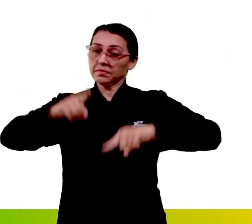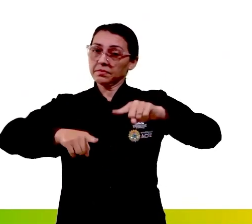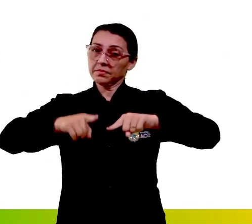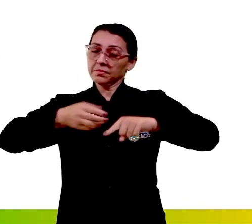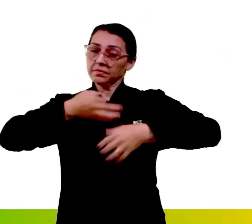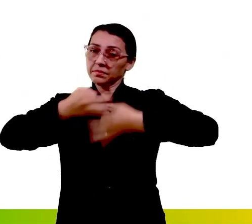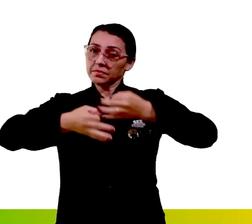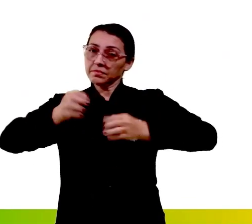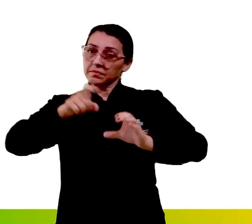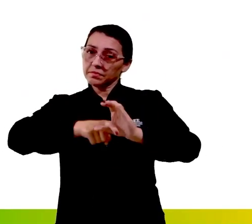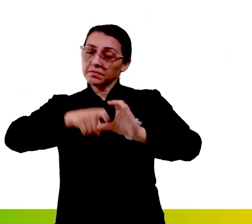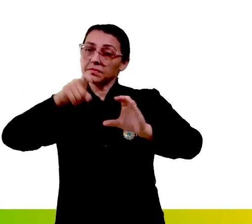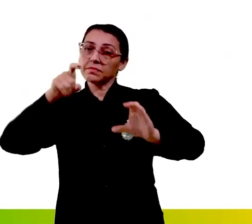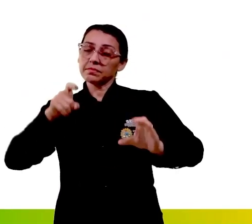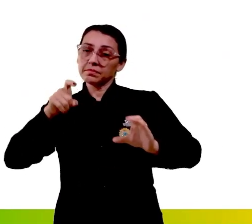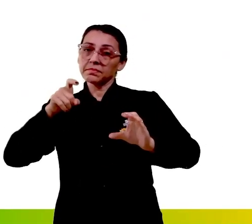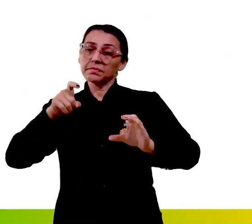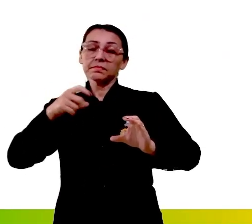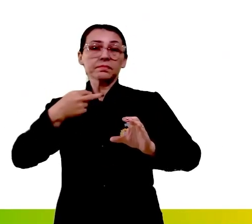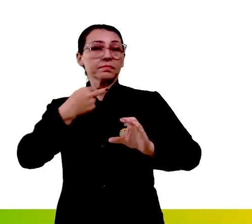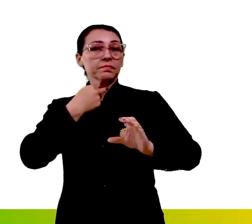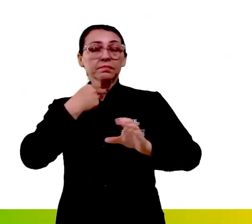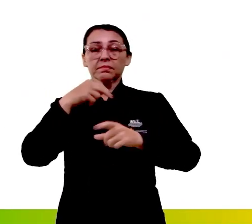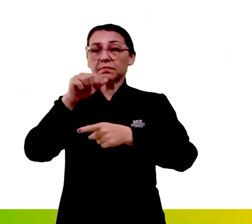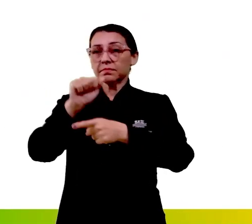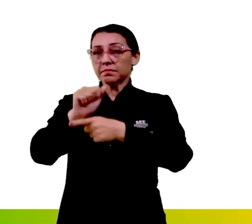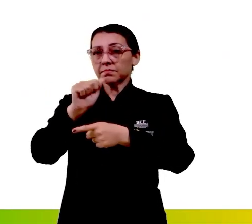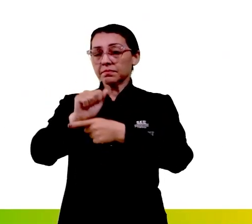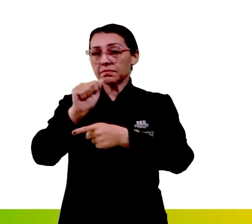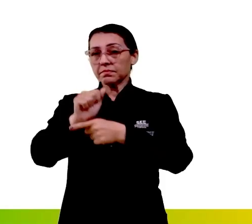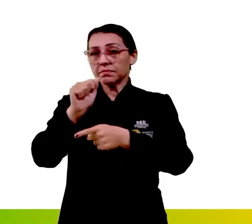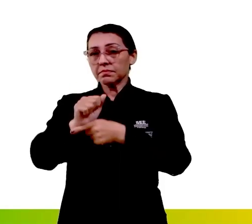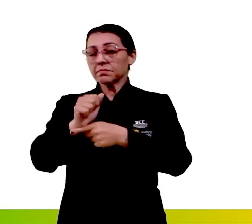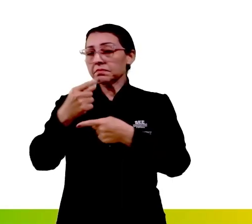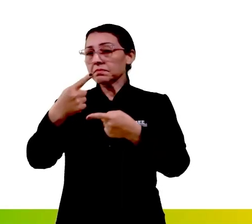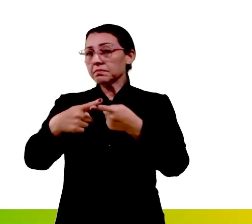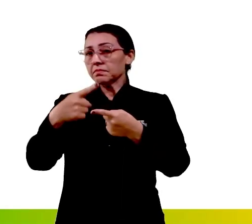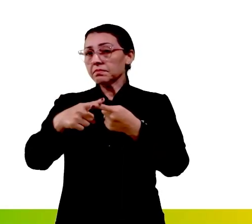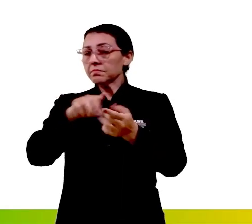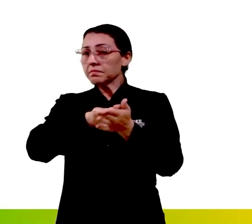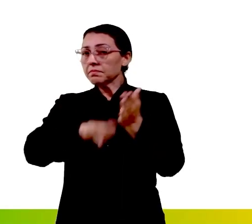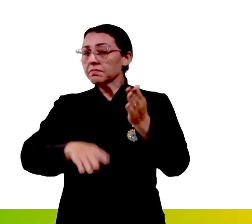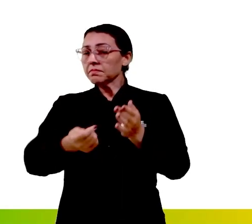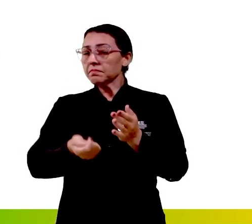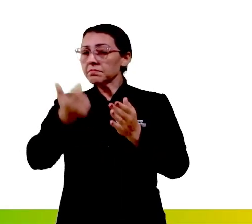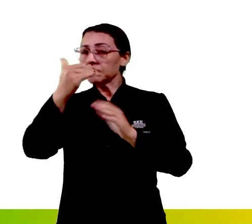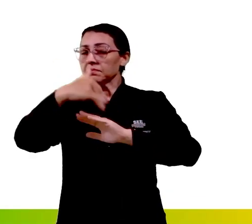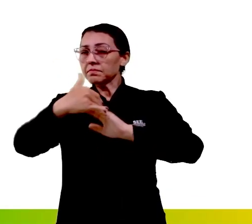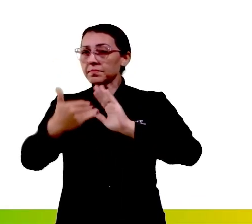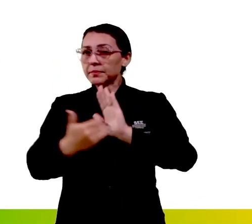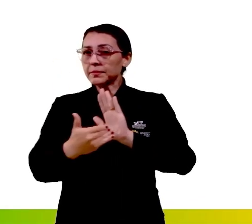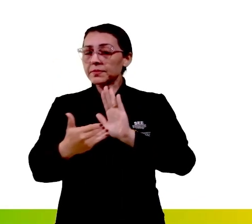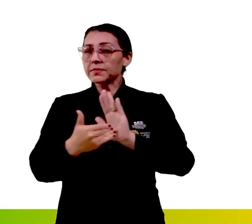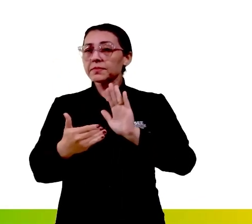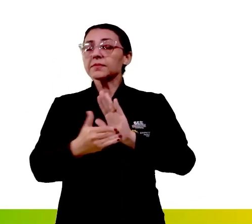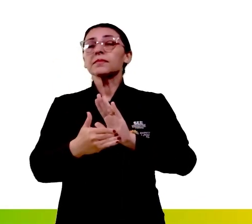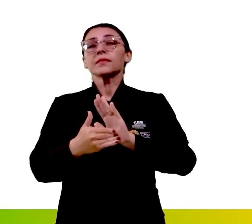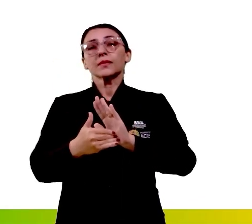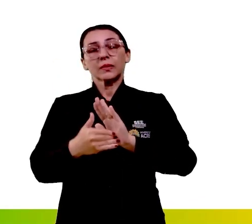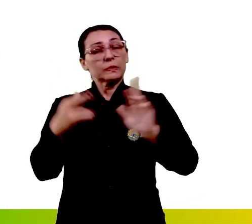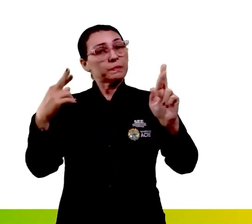crítica e emancipação não pode ser a letra A, porque a exclusão quase total das